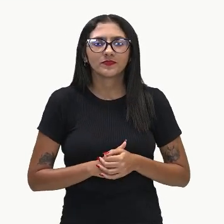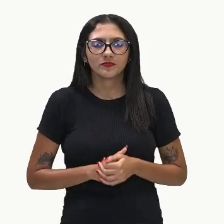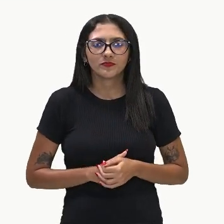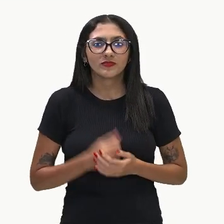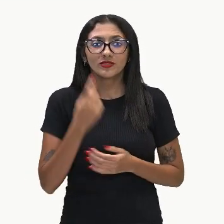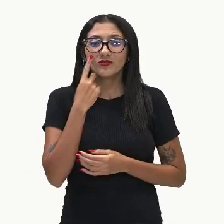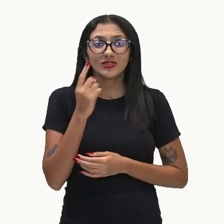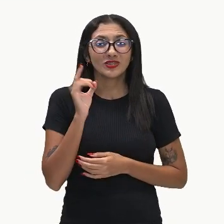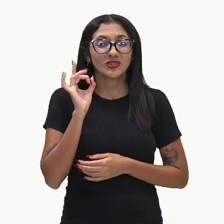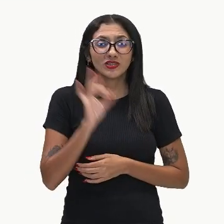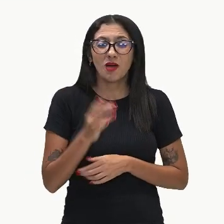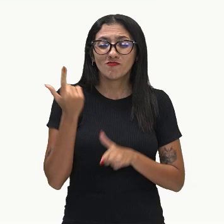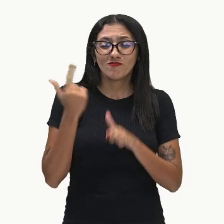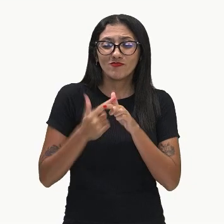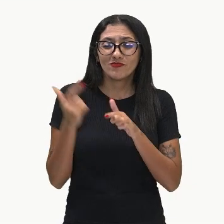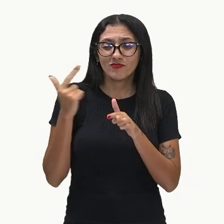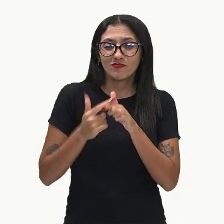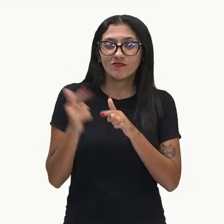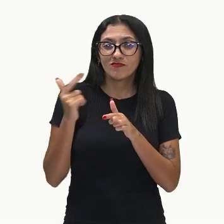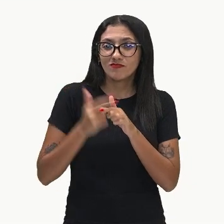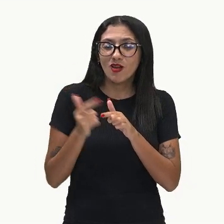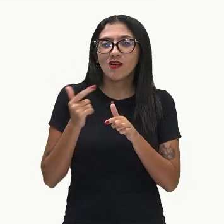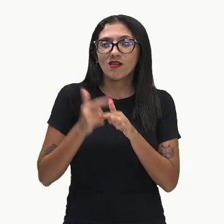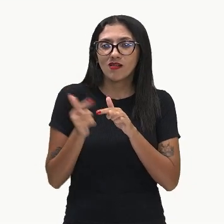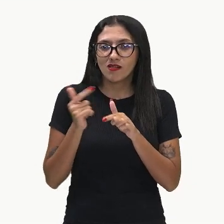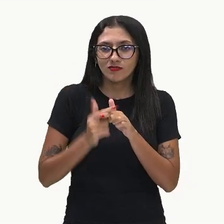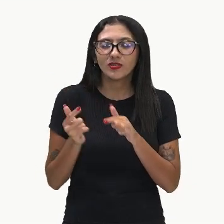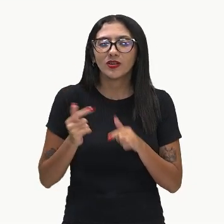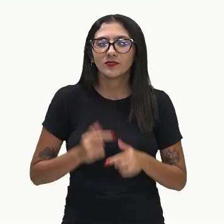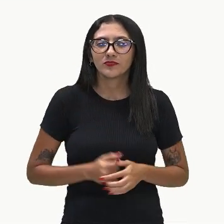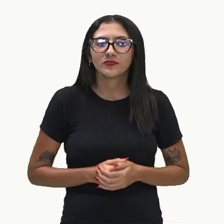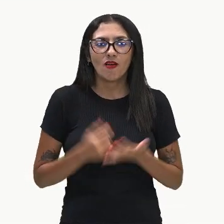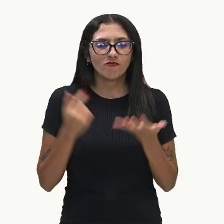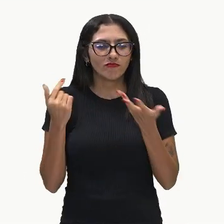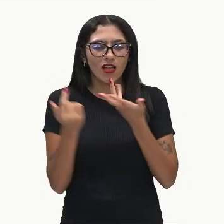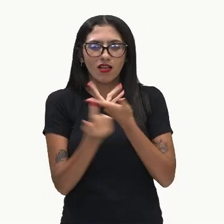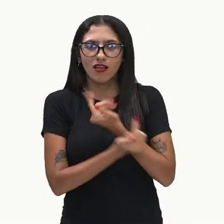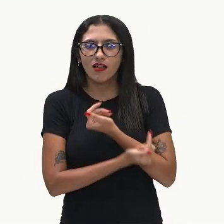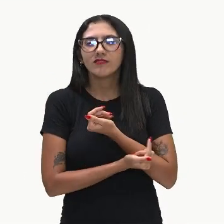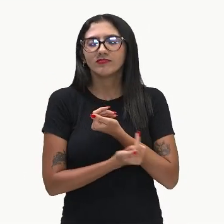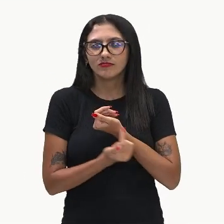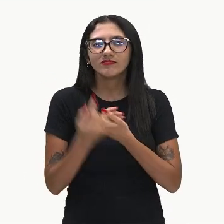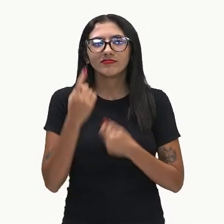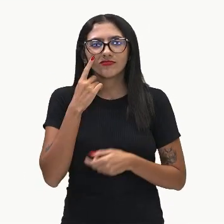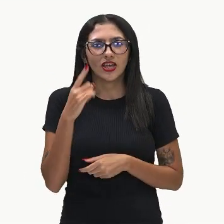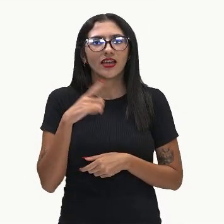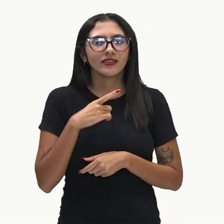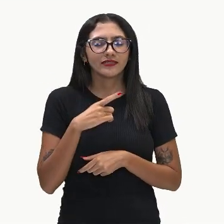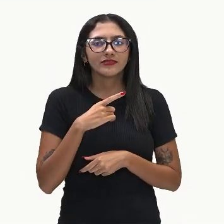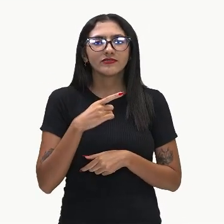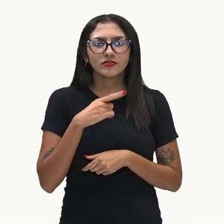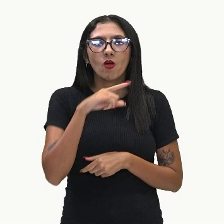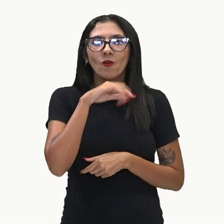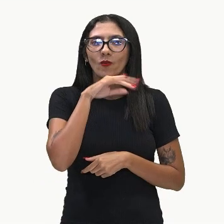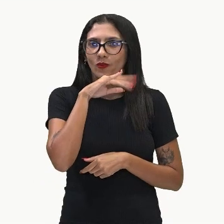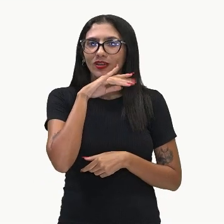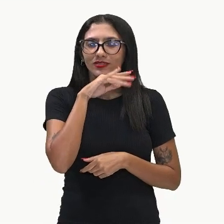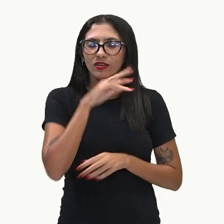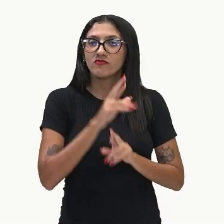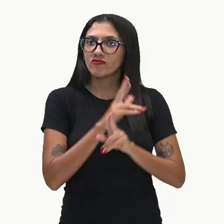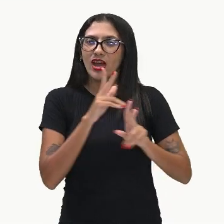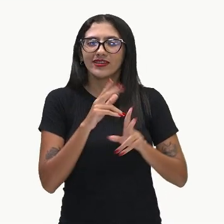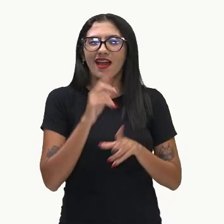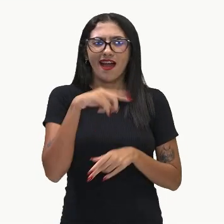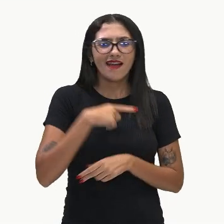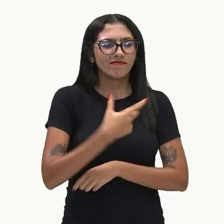tem fator, né? Os fatores aí que não são bons são bem maiores que os benefícios que as pessoas...